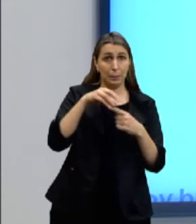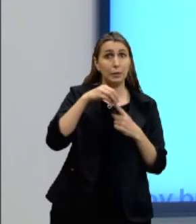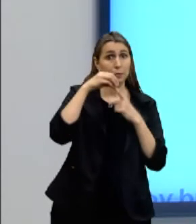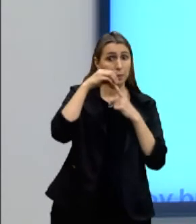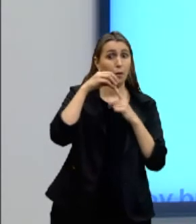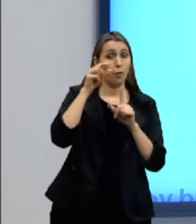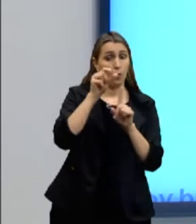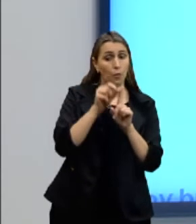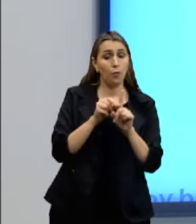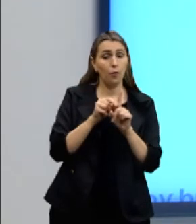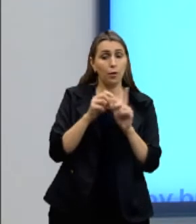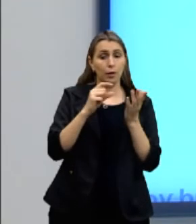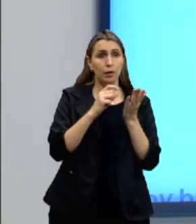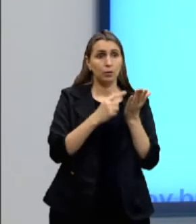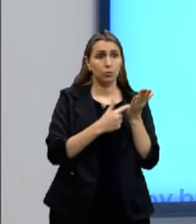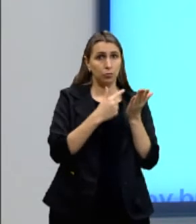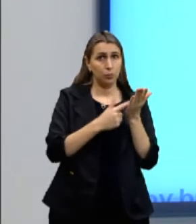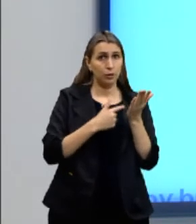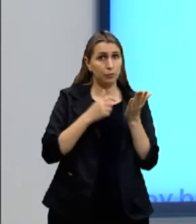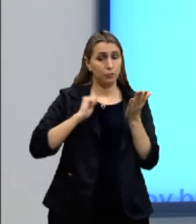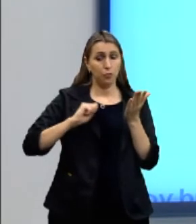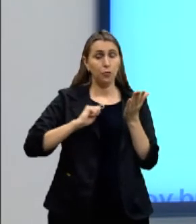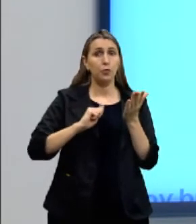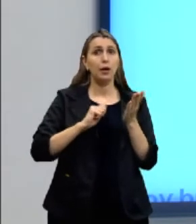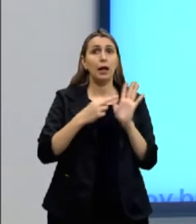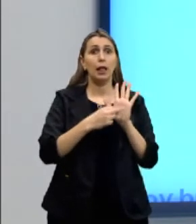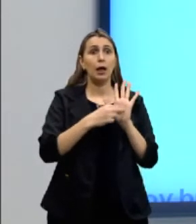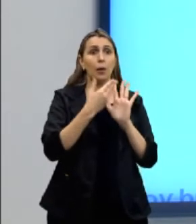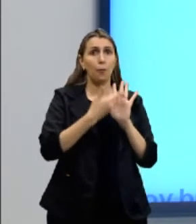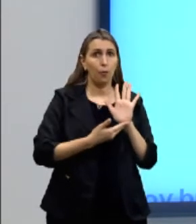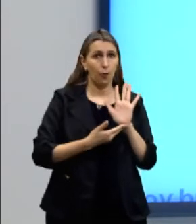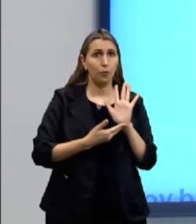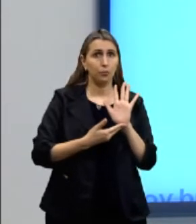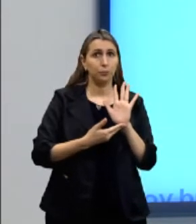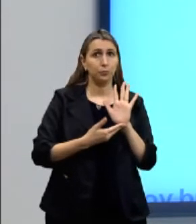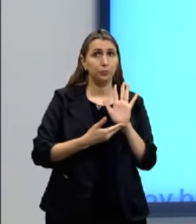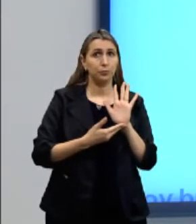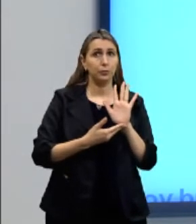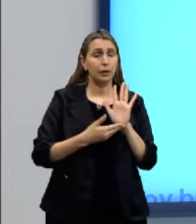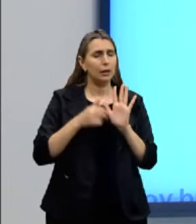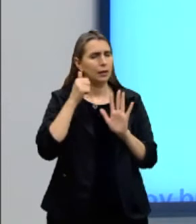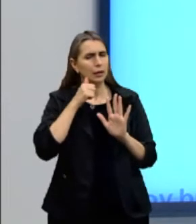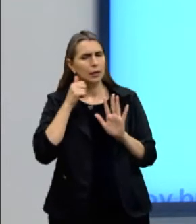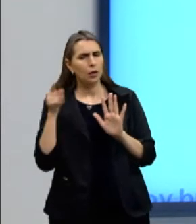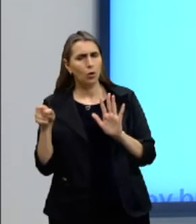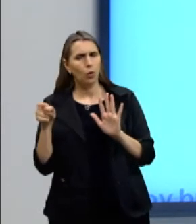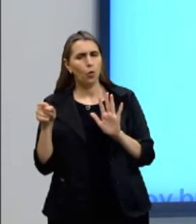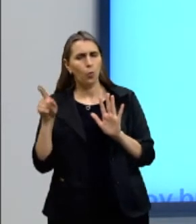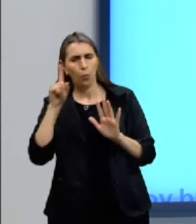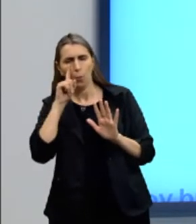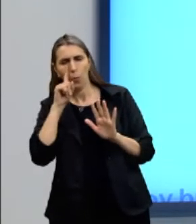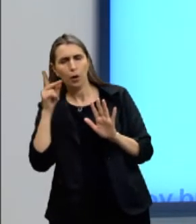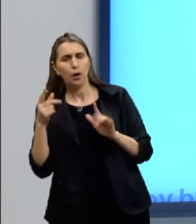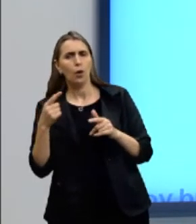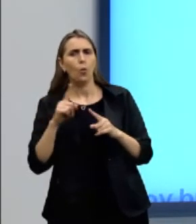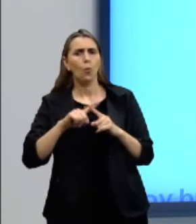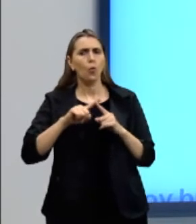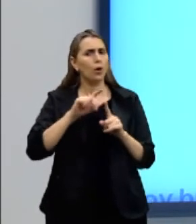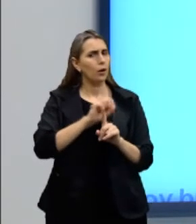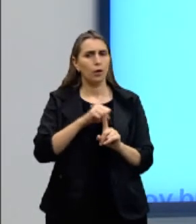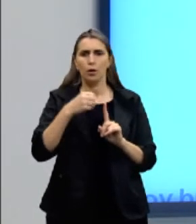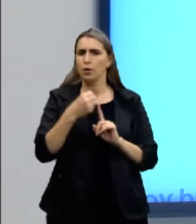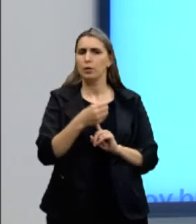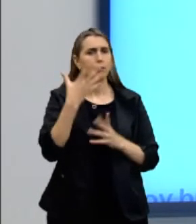personagem da obra senhora ela apresenta essa senhora como mãe por que a sociedade